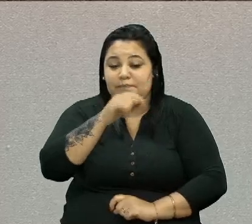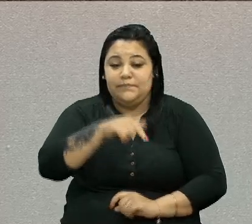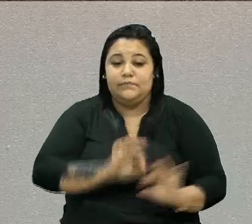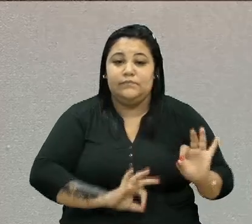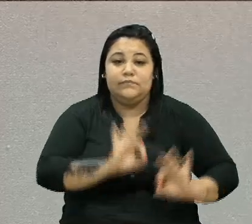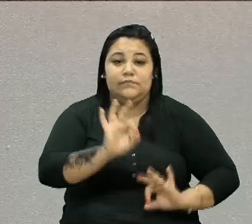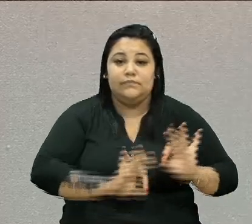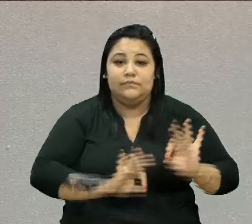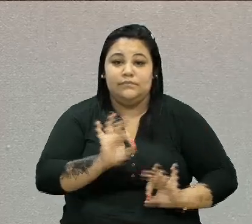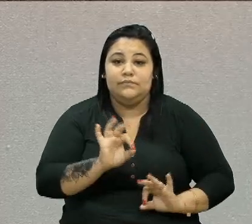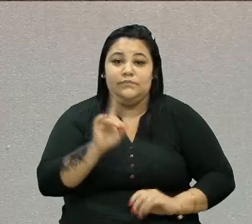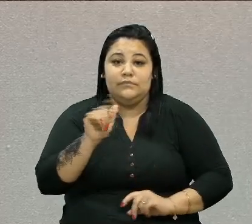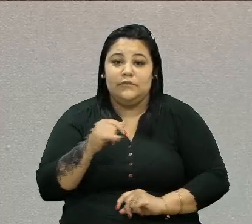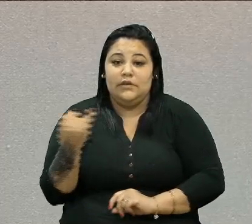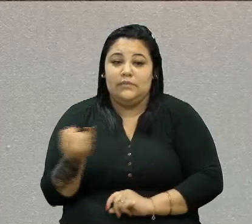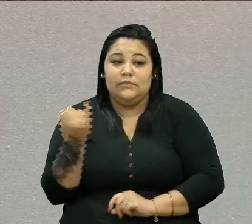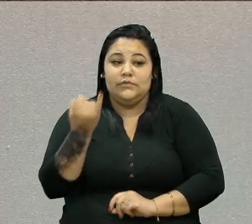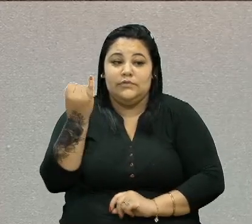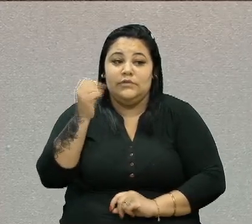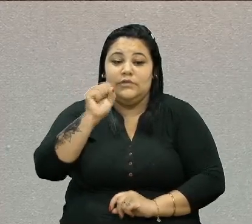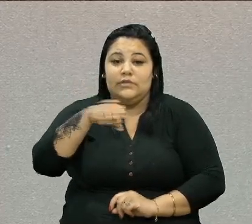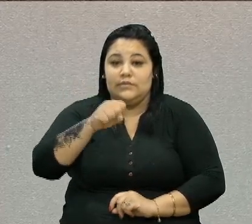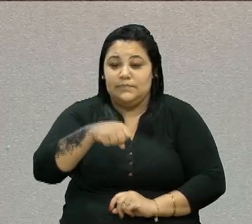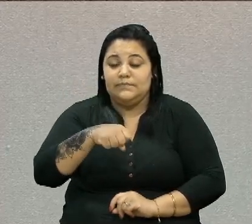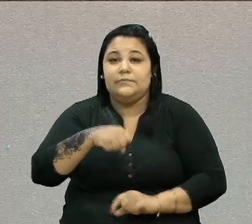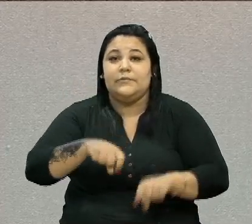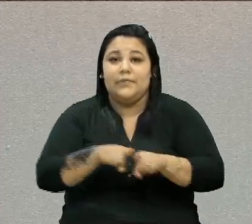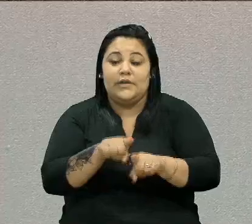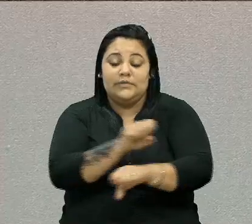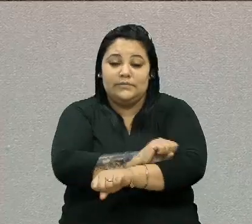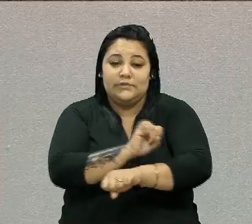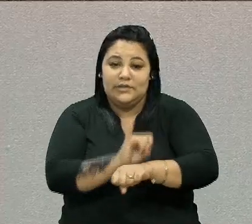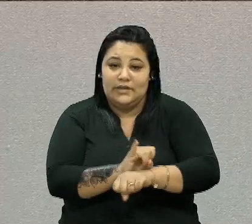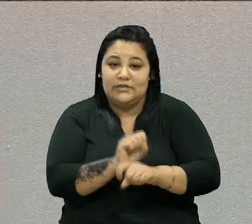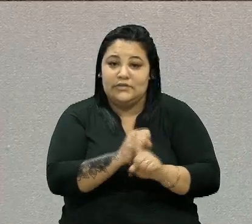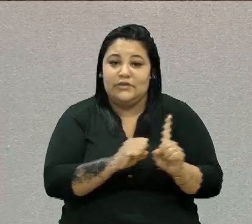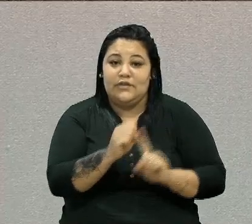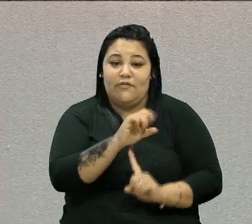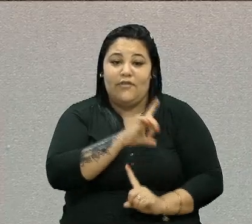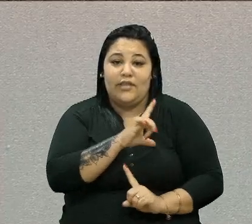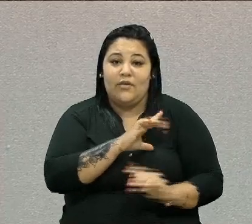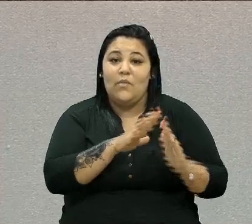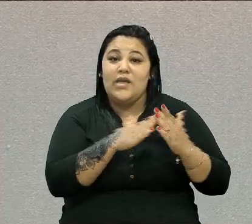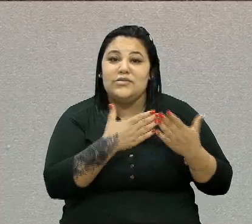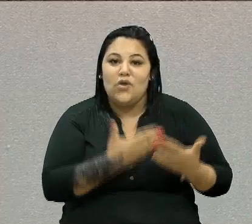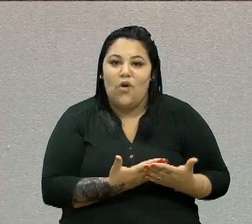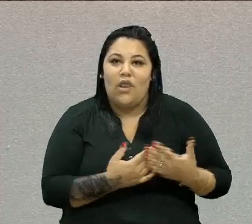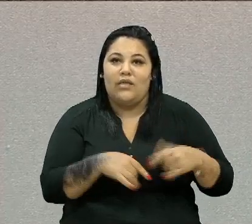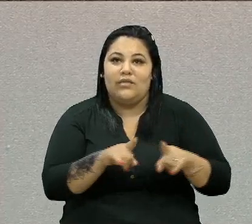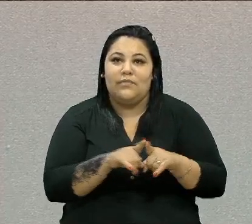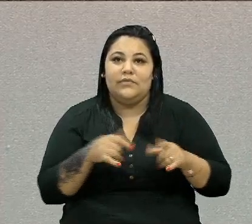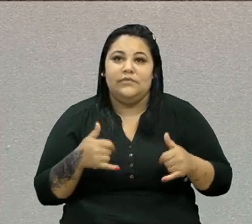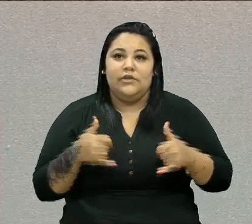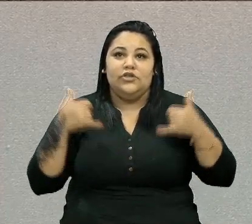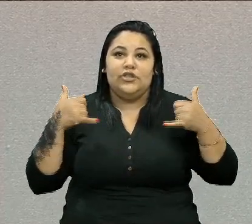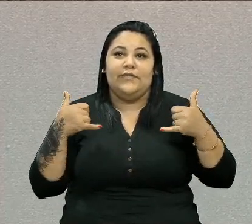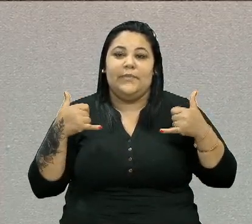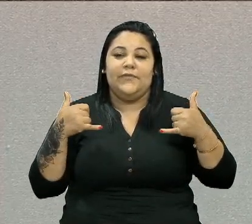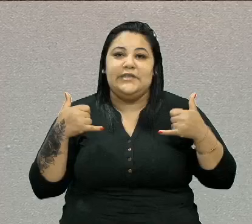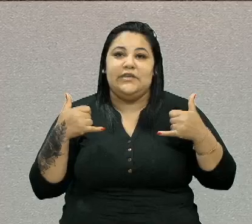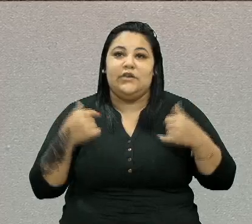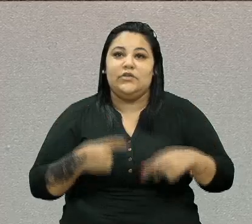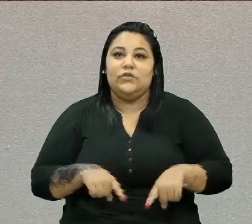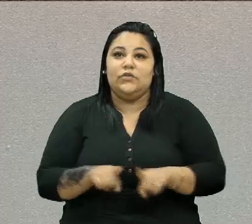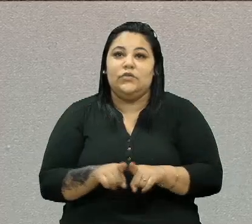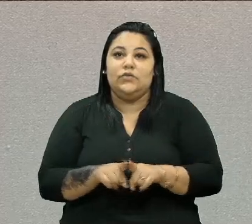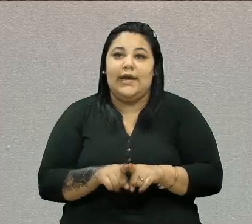é importante, a destinação social para o Senai, onde agora teremos uma escola moderna e para a qualificação